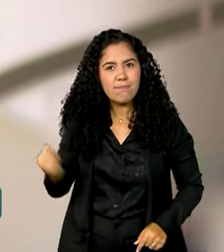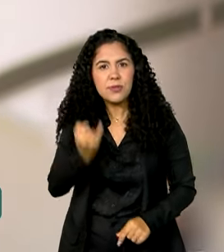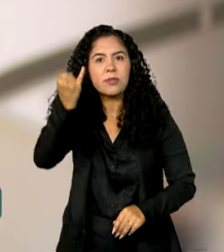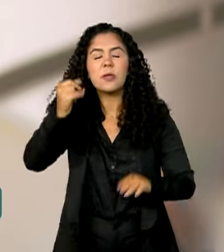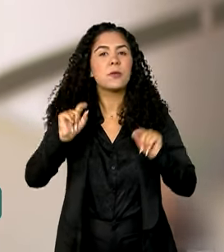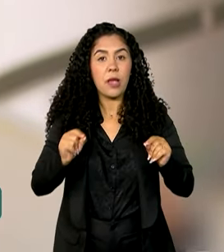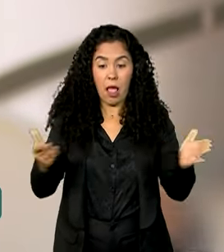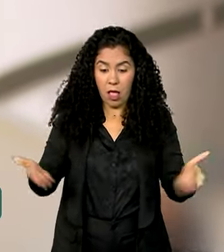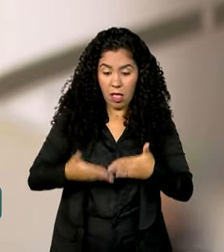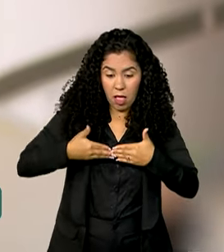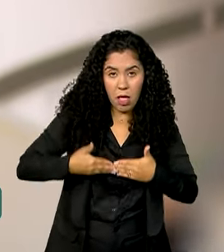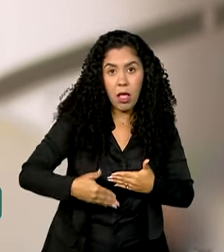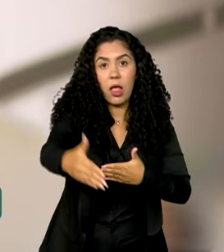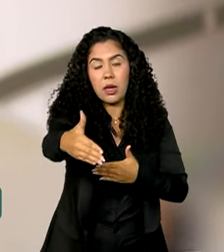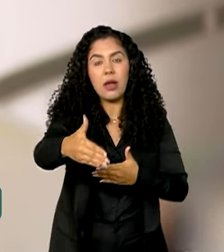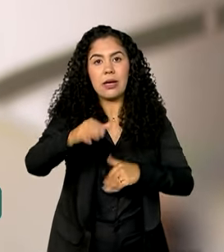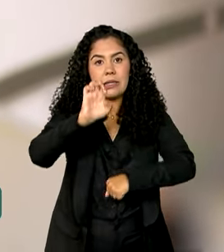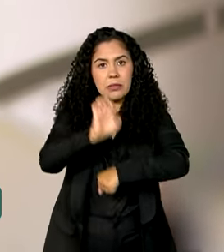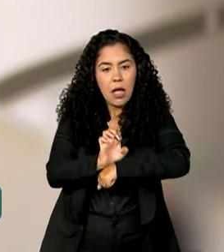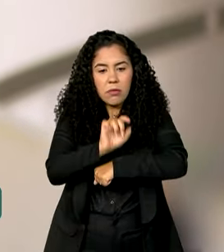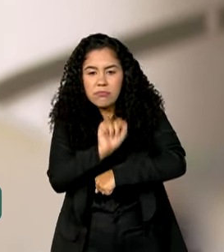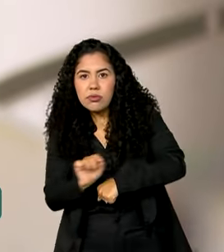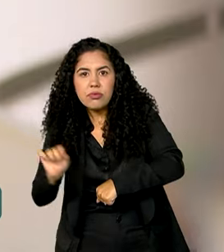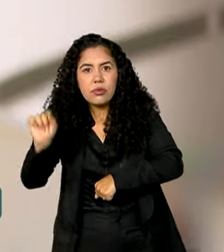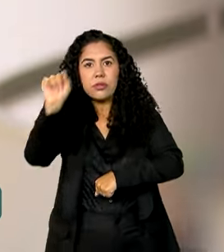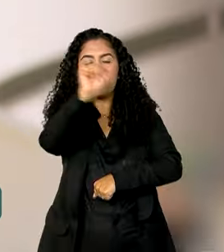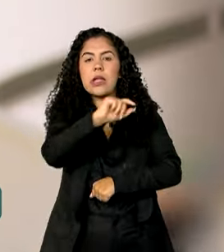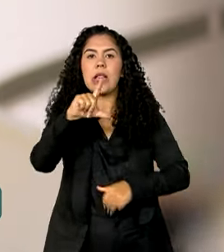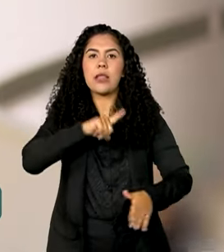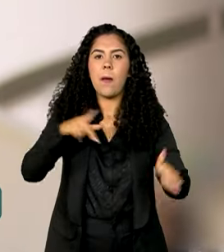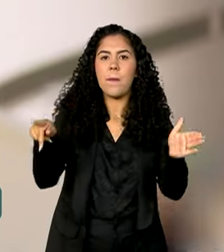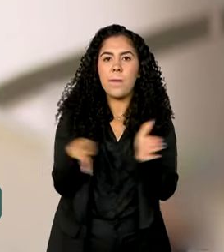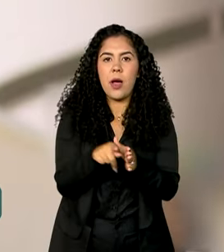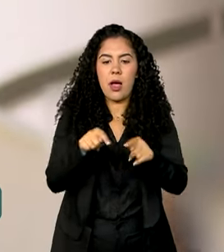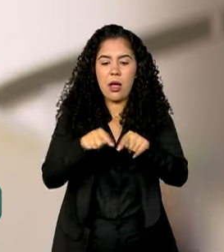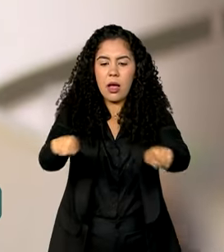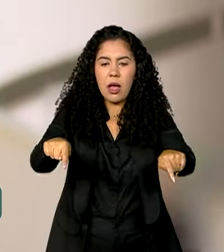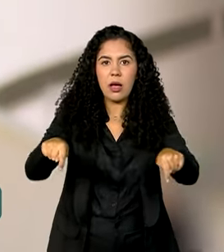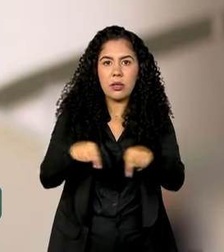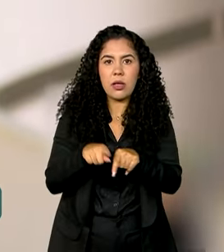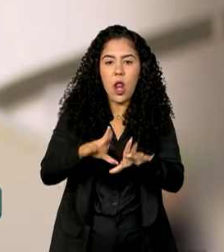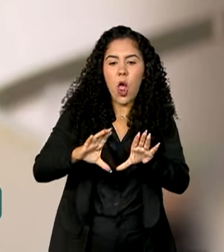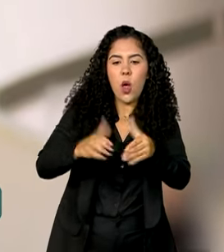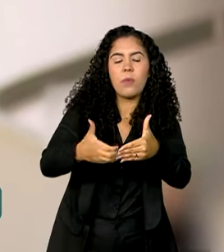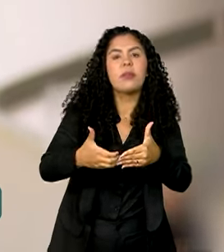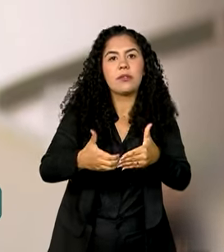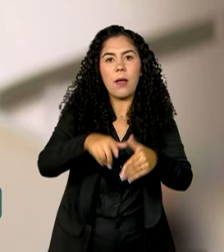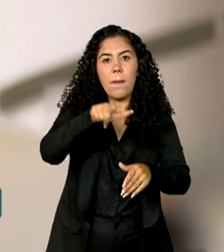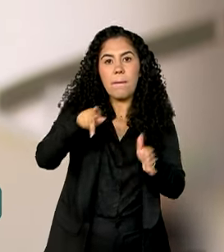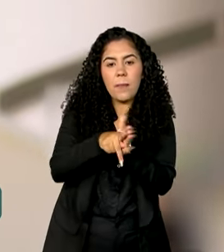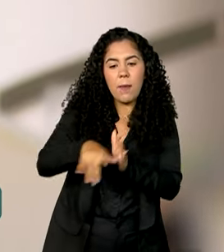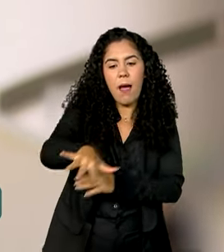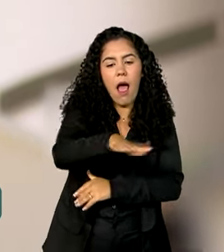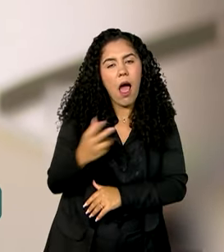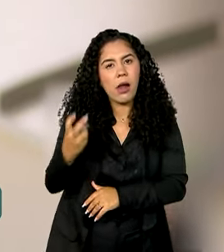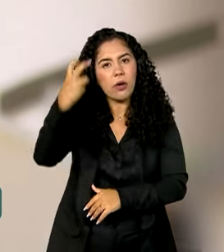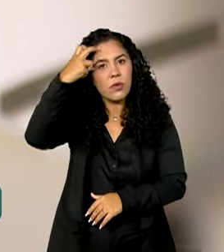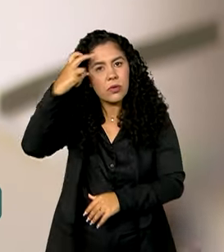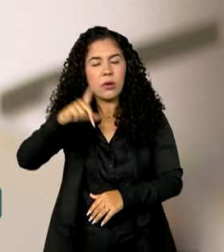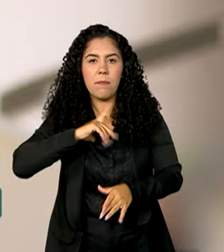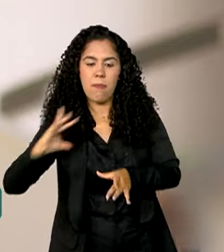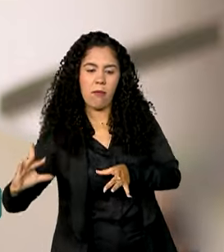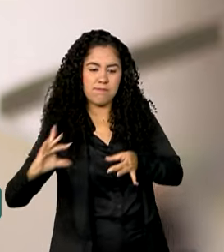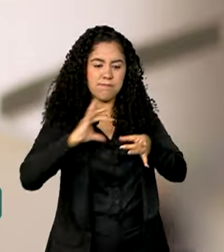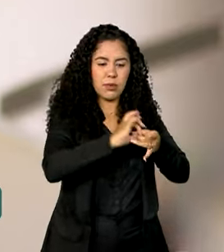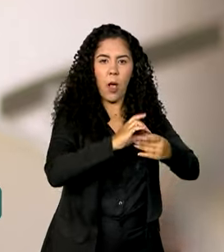de agora, todos os estados passarão a ter o seu escritório e o seu comitê de cultura para aproximar as políticas públicas do